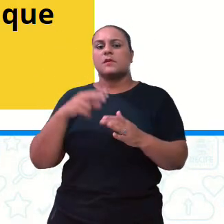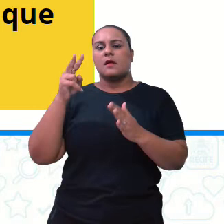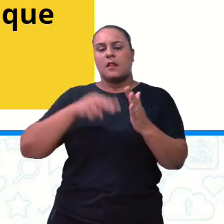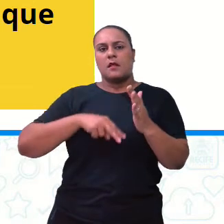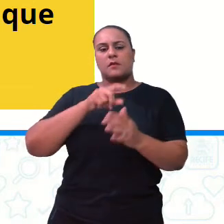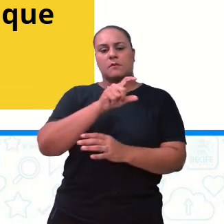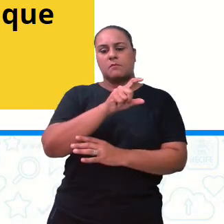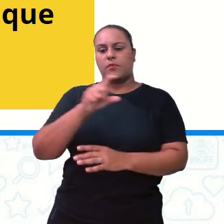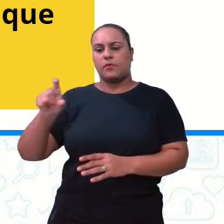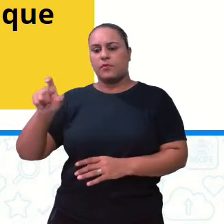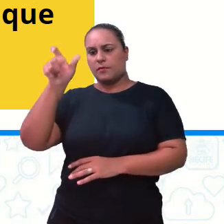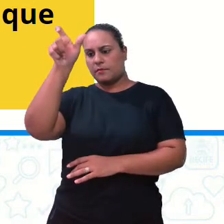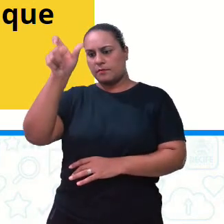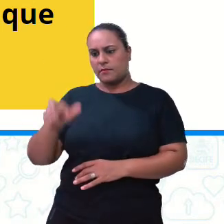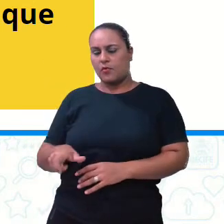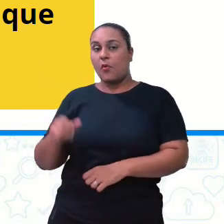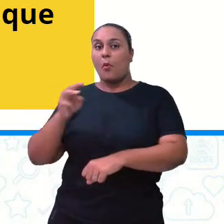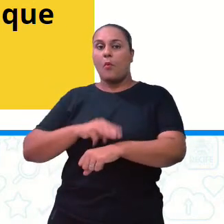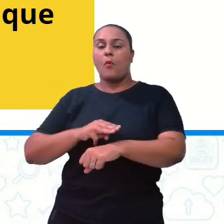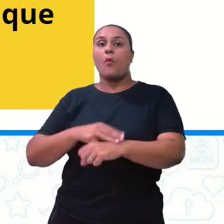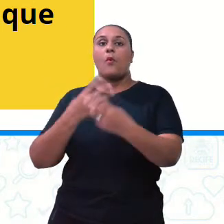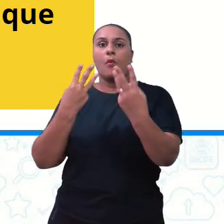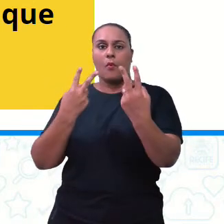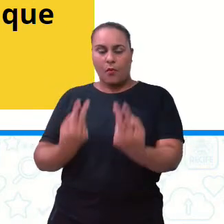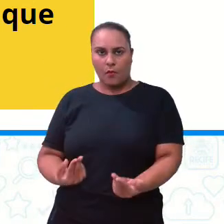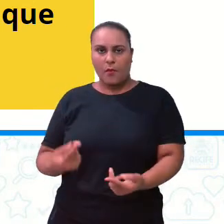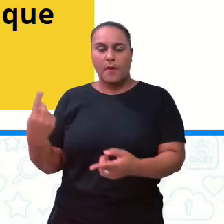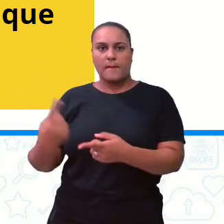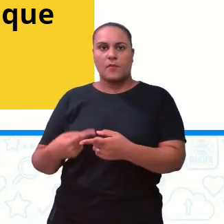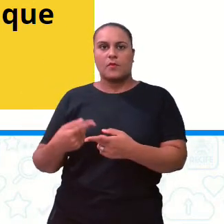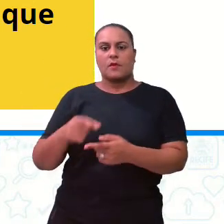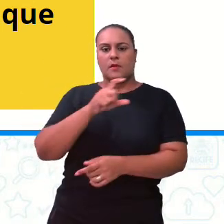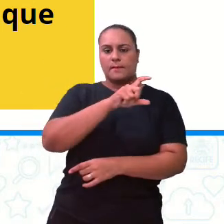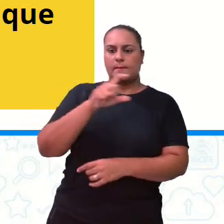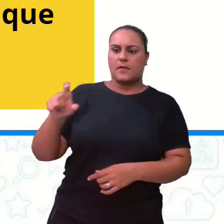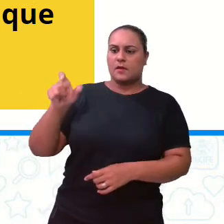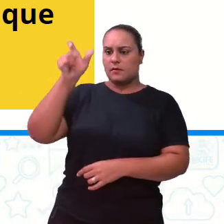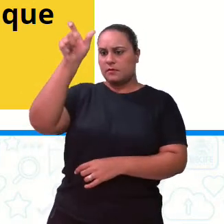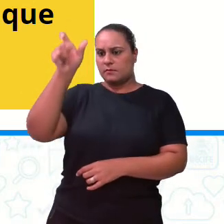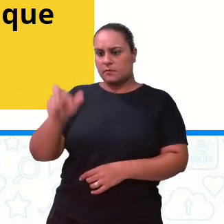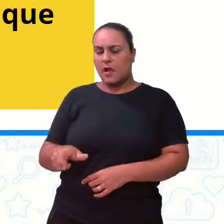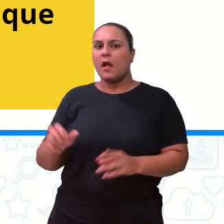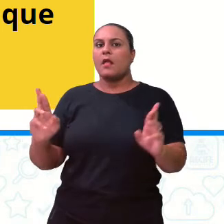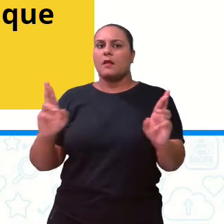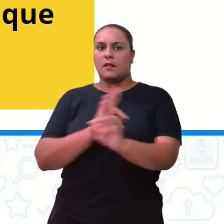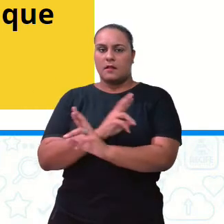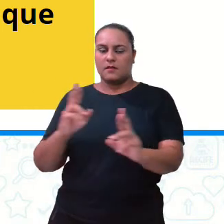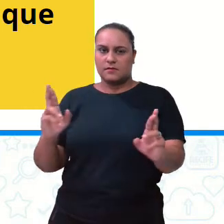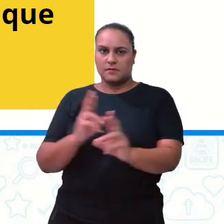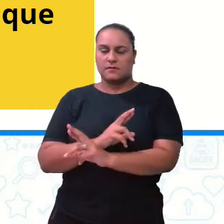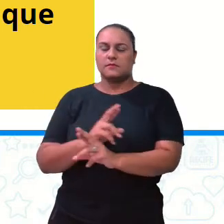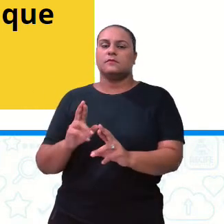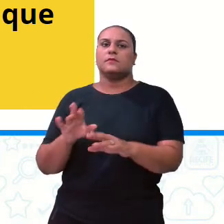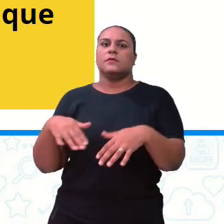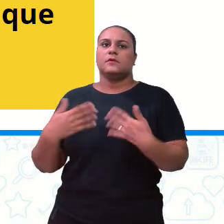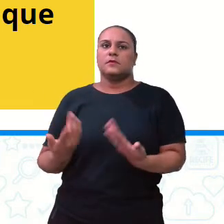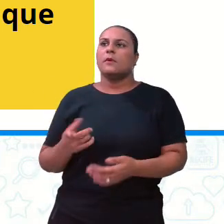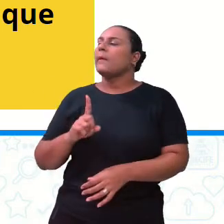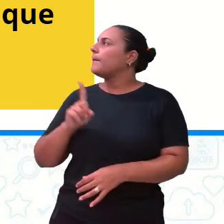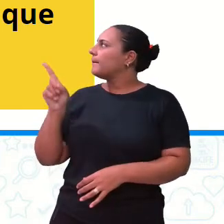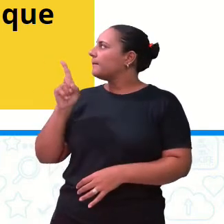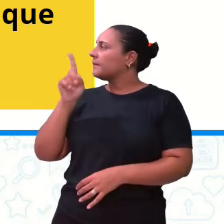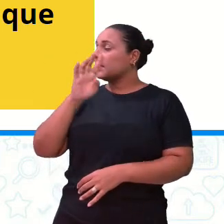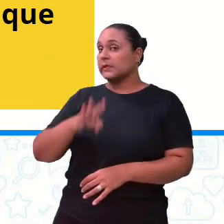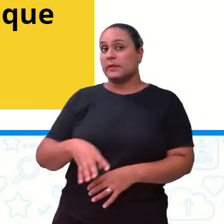na horizontal simultaneamente, para que as linhas e as colunas sejam relacionadas. Então, numa tabela de dupla